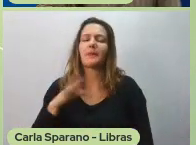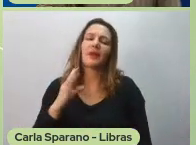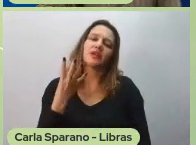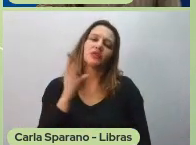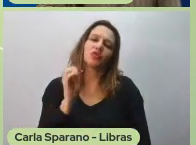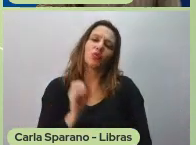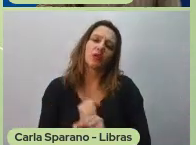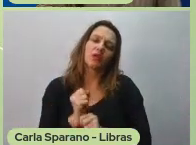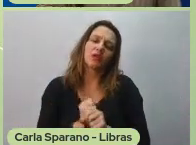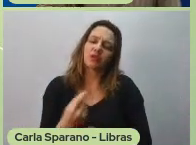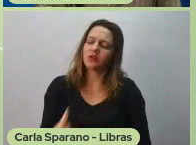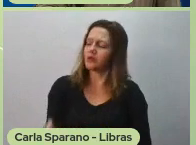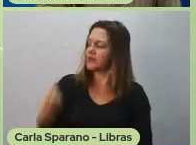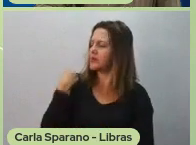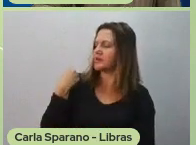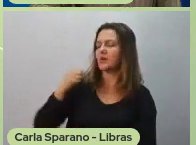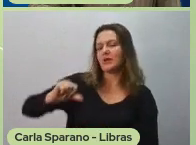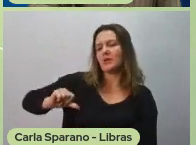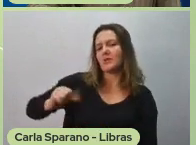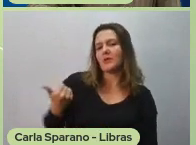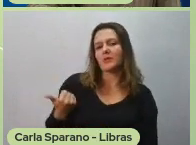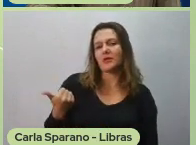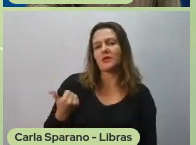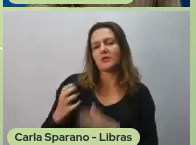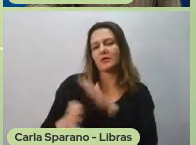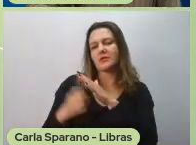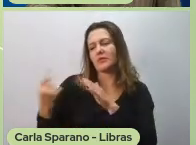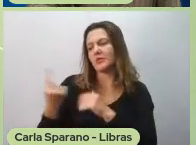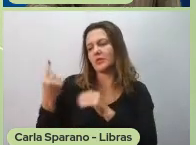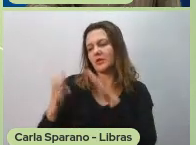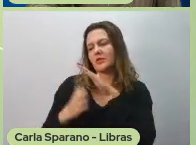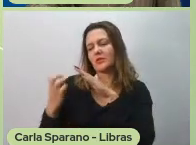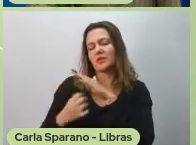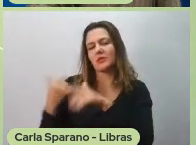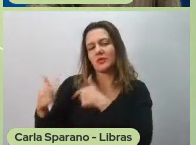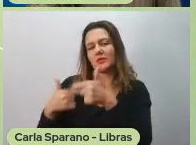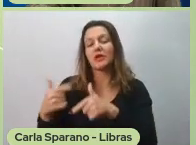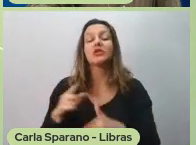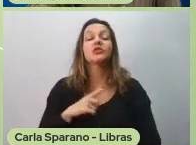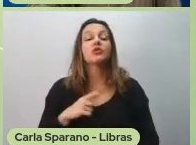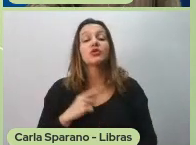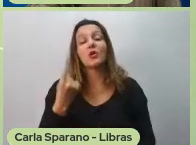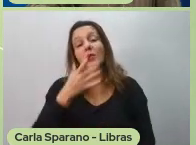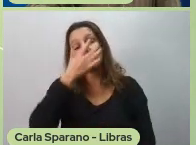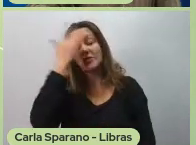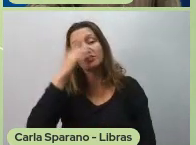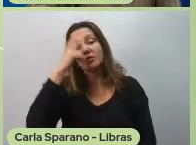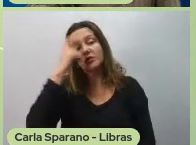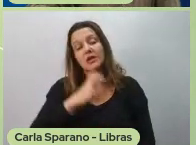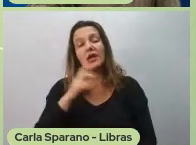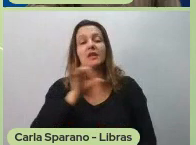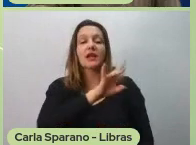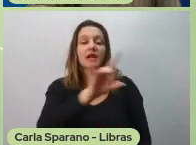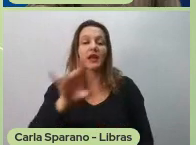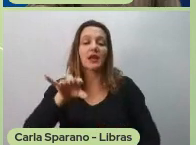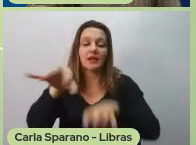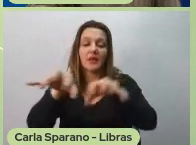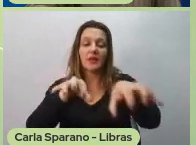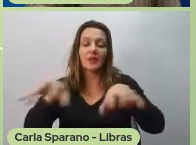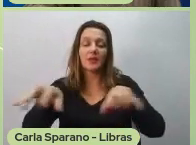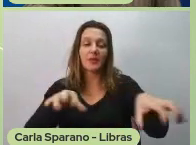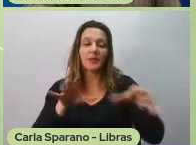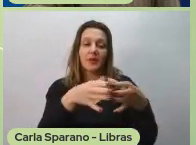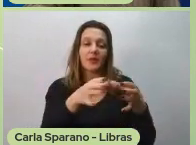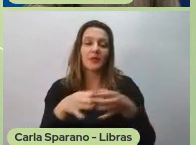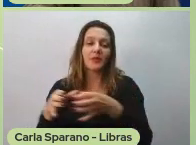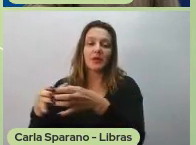trabalhei, tinha um deficiente visual em cada equipe. Então, assim, eu com 20 anos de idade tive a oportunidade